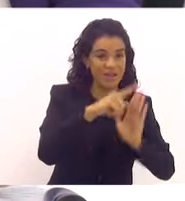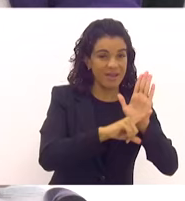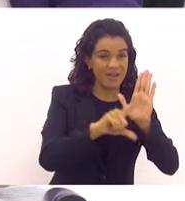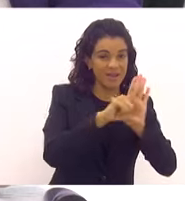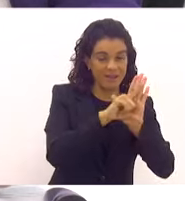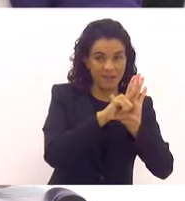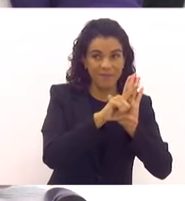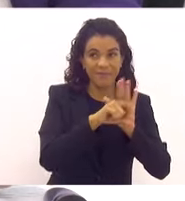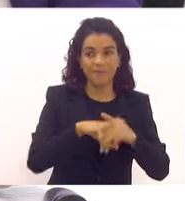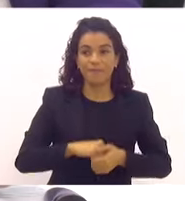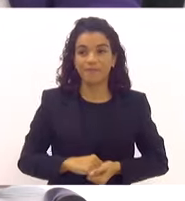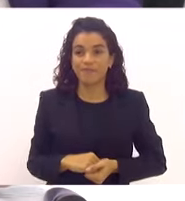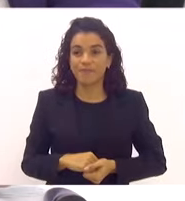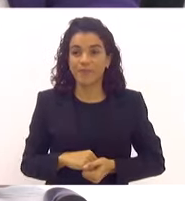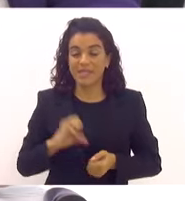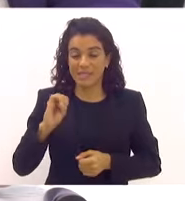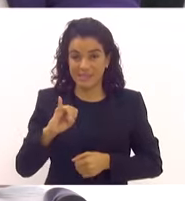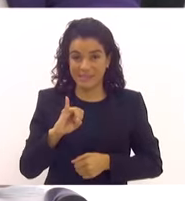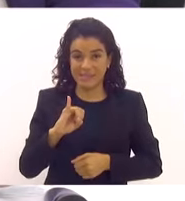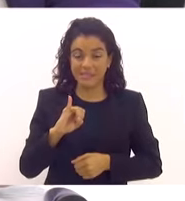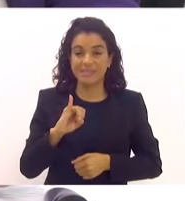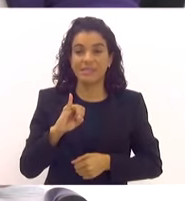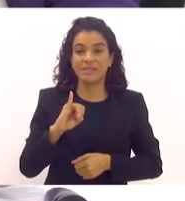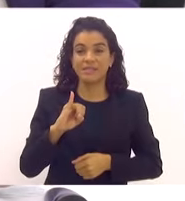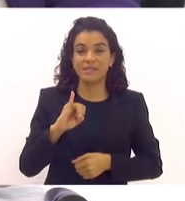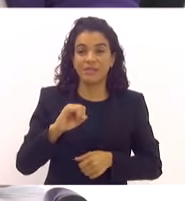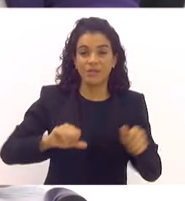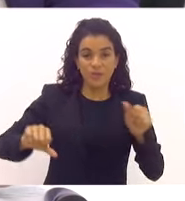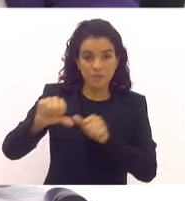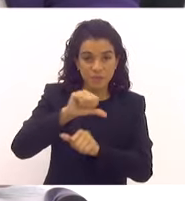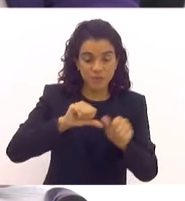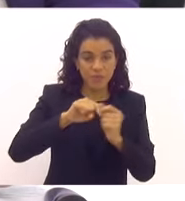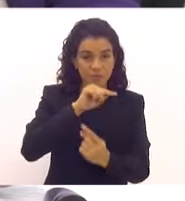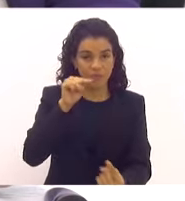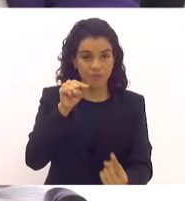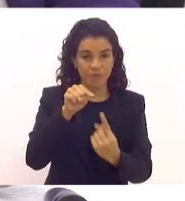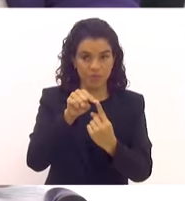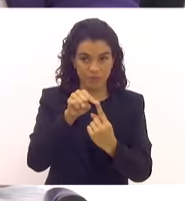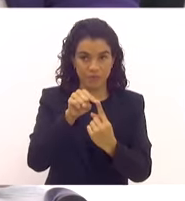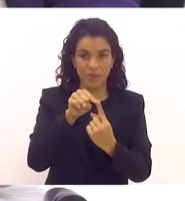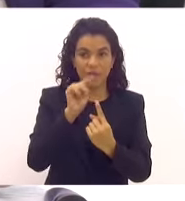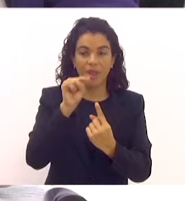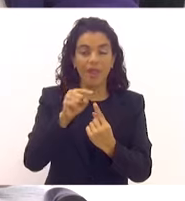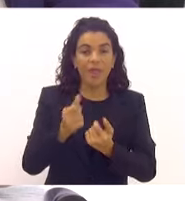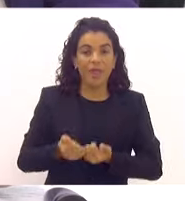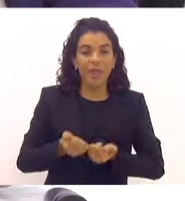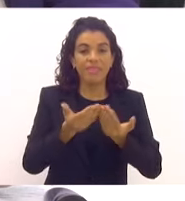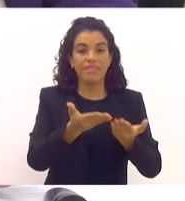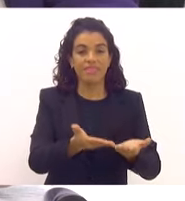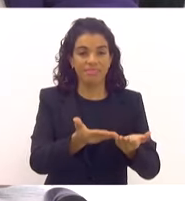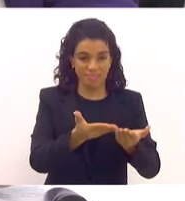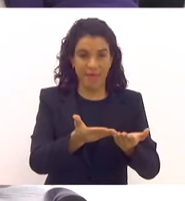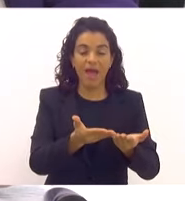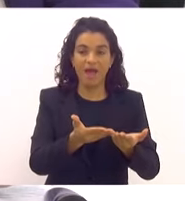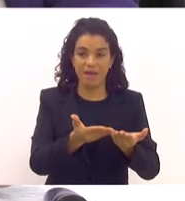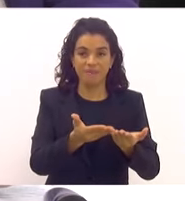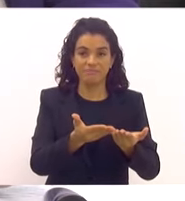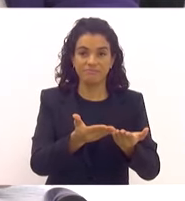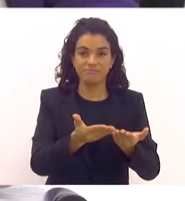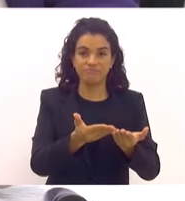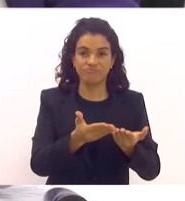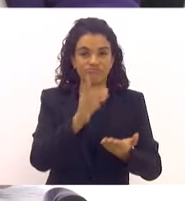posterior. Se eu mudo o objetivo do processo, que é dar voz ao